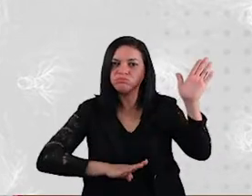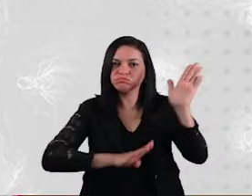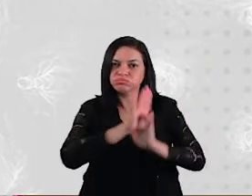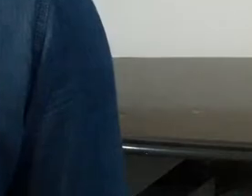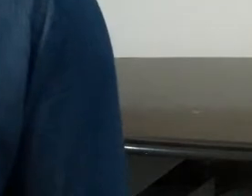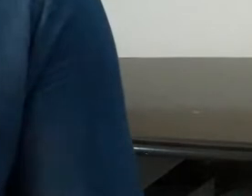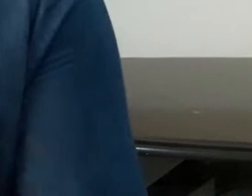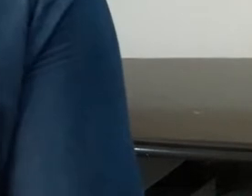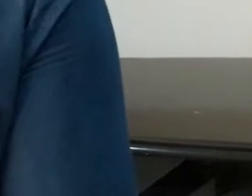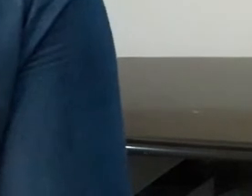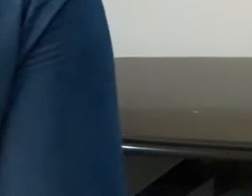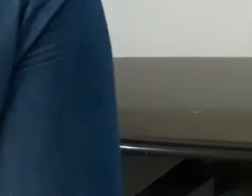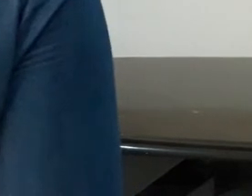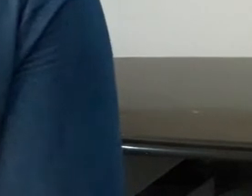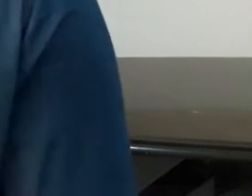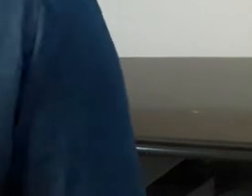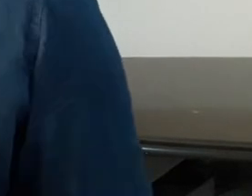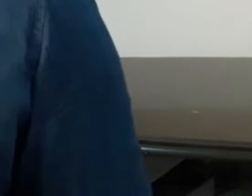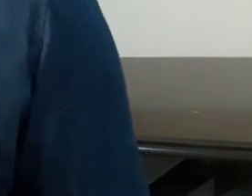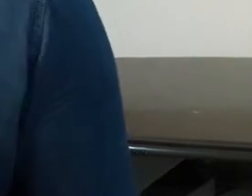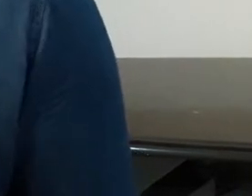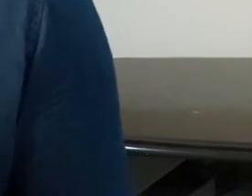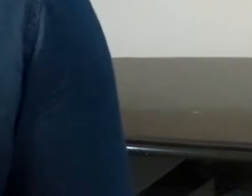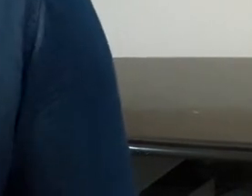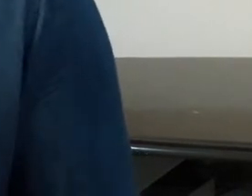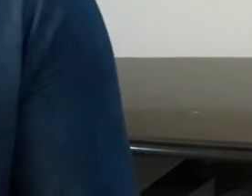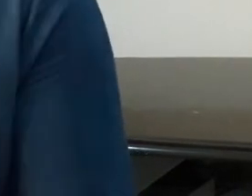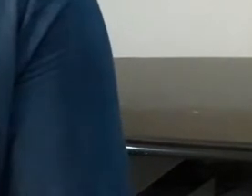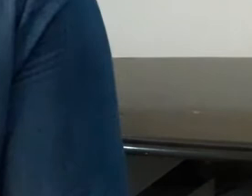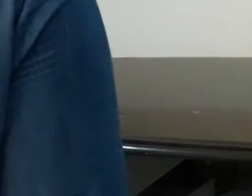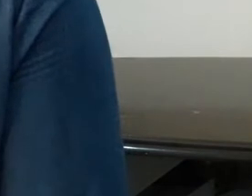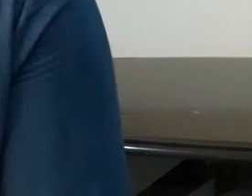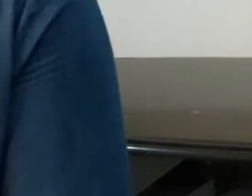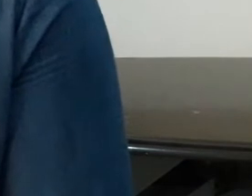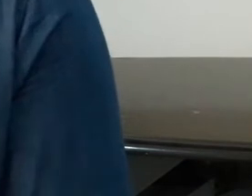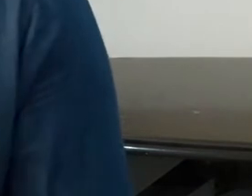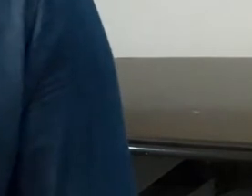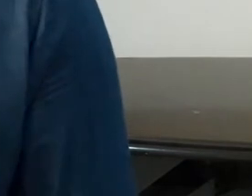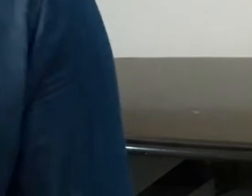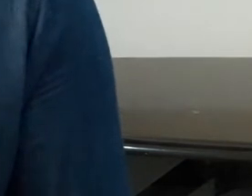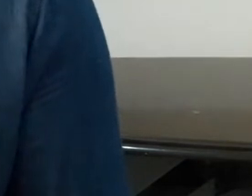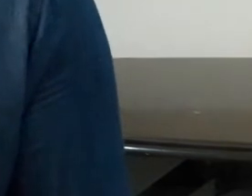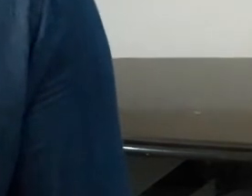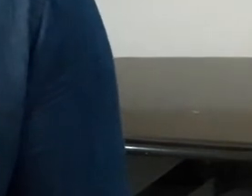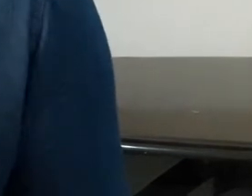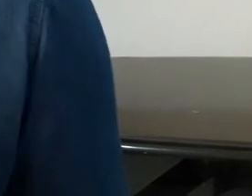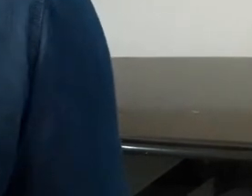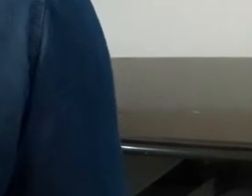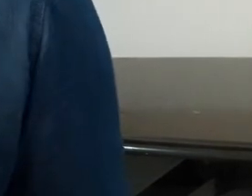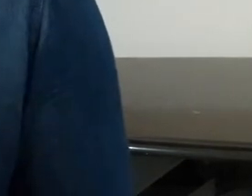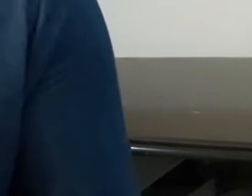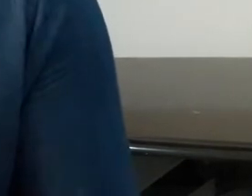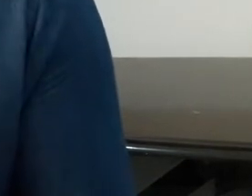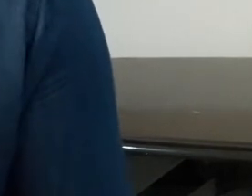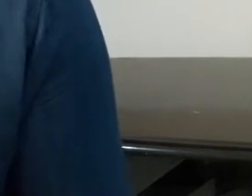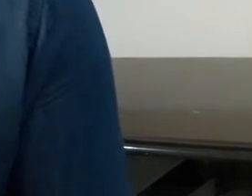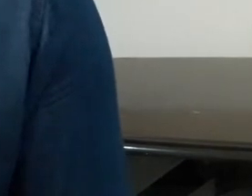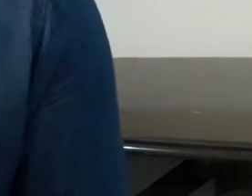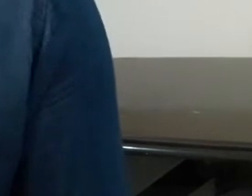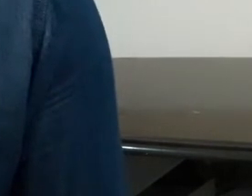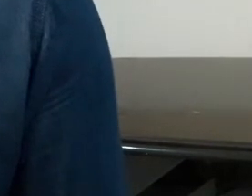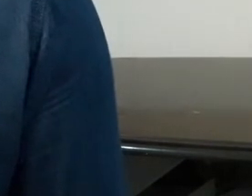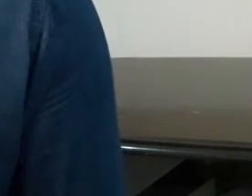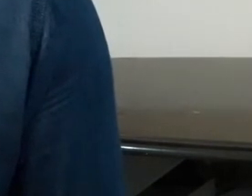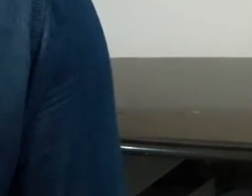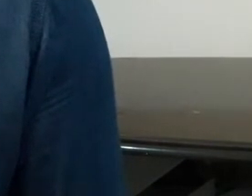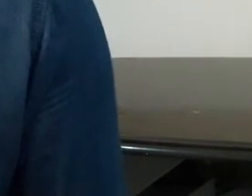um coronavírus Flávio Dino também falou sobre a desativação do hospital de campanha que entrou em funcionamento logo